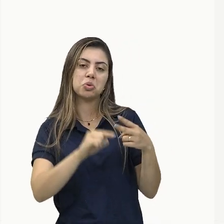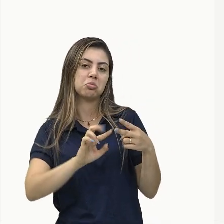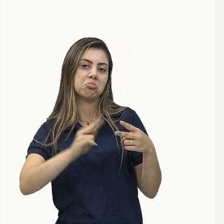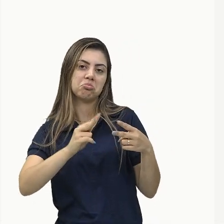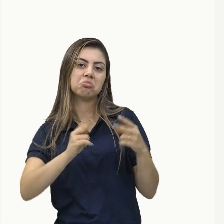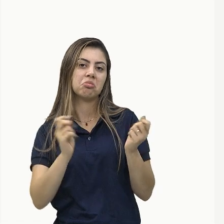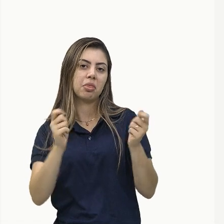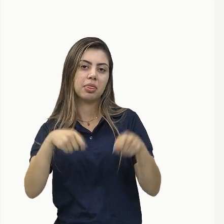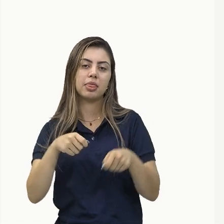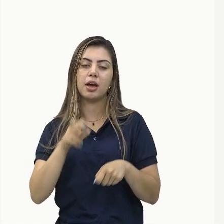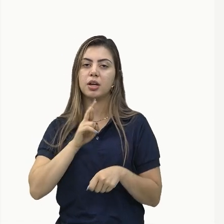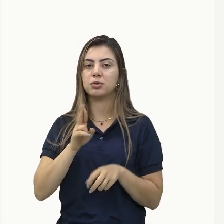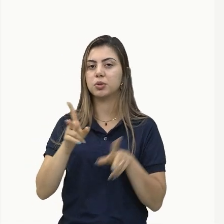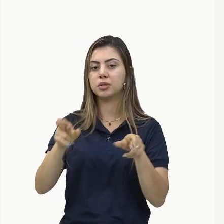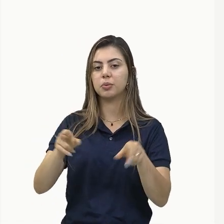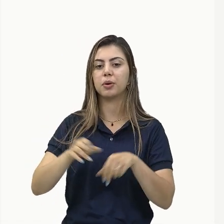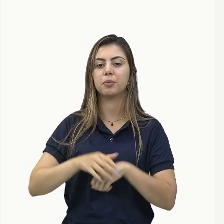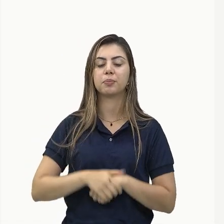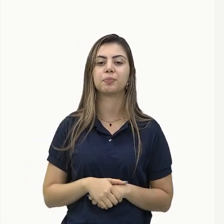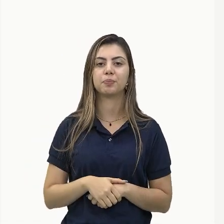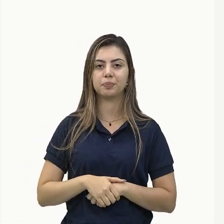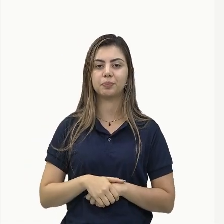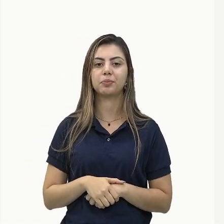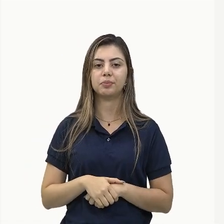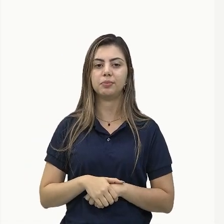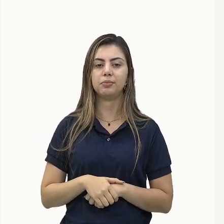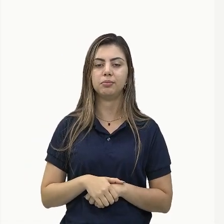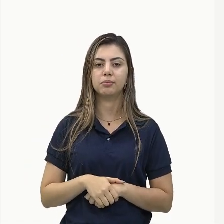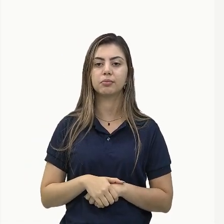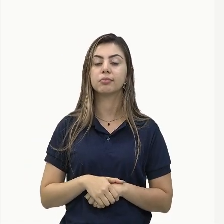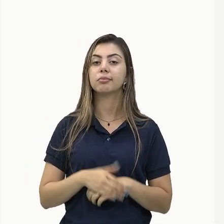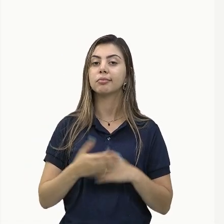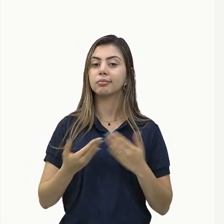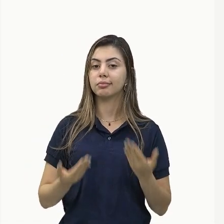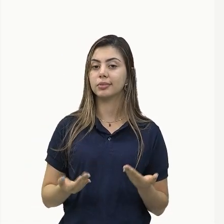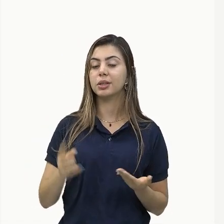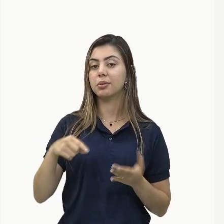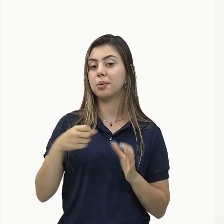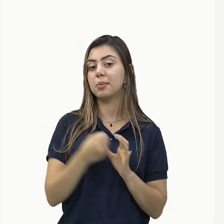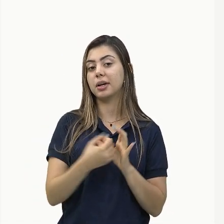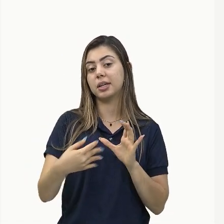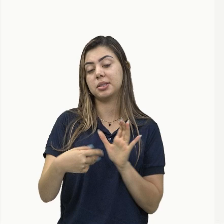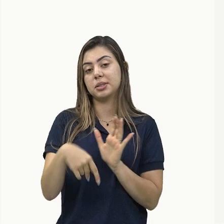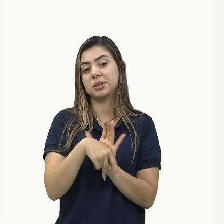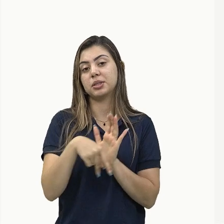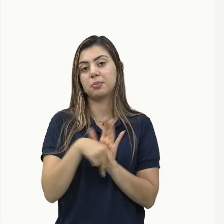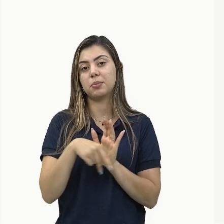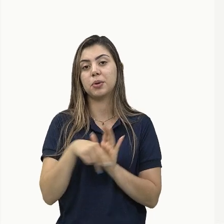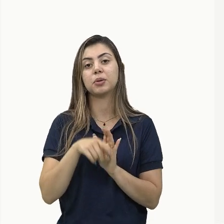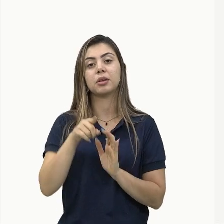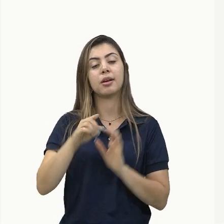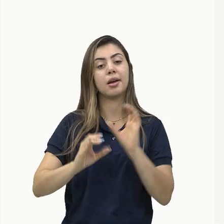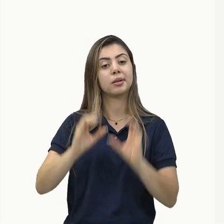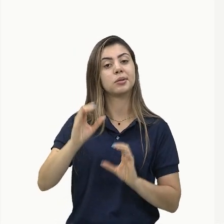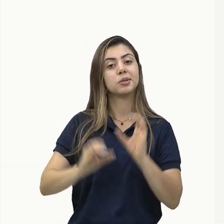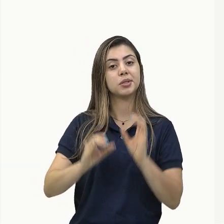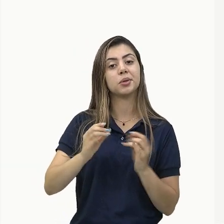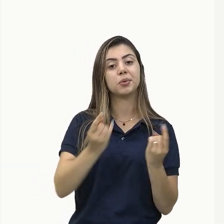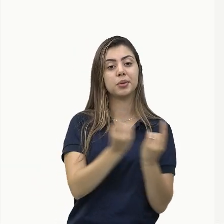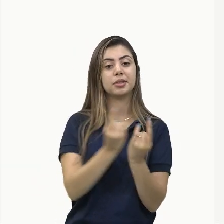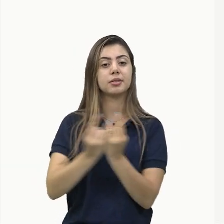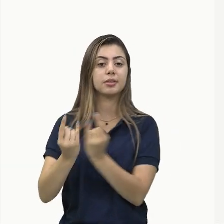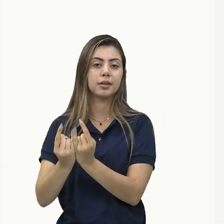total dissipada, tá certo? Mais uma característica do circuito em série. E aí, só para que a